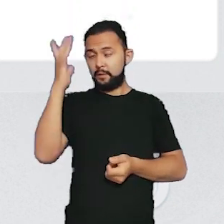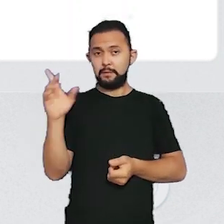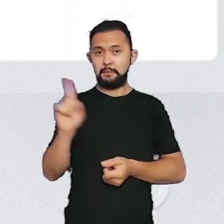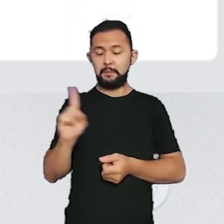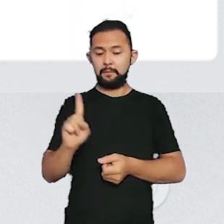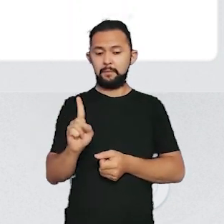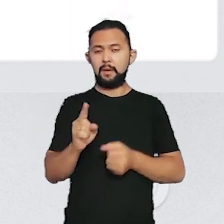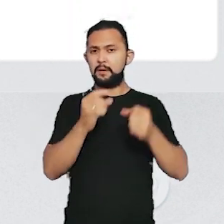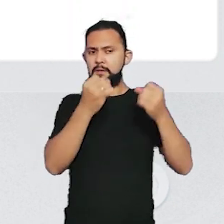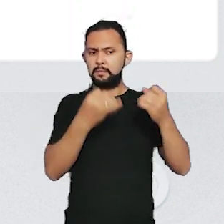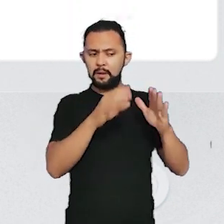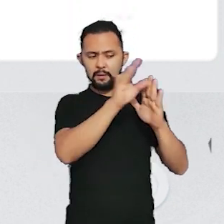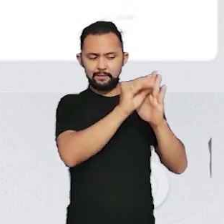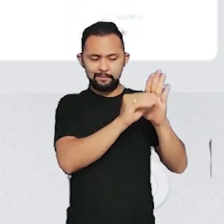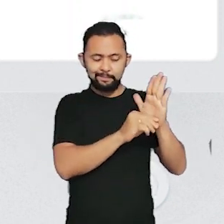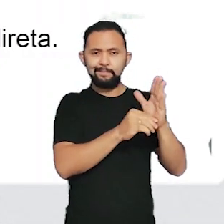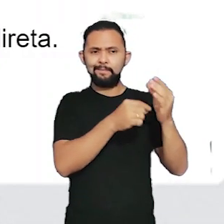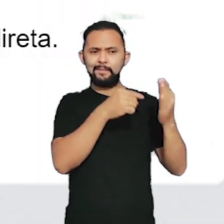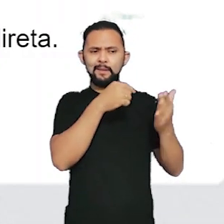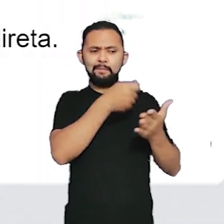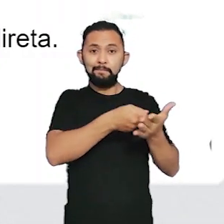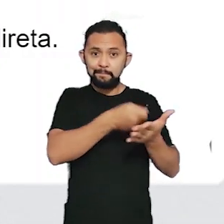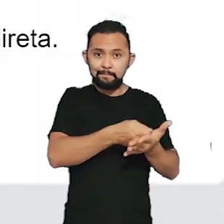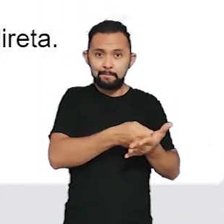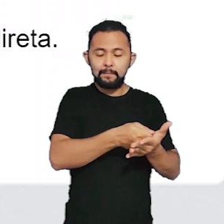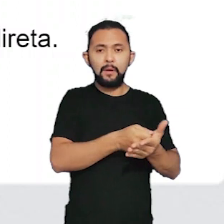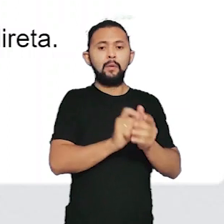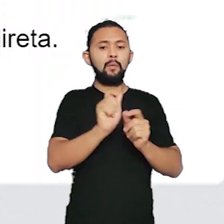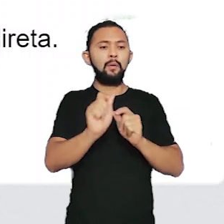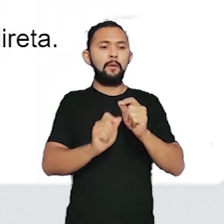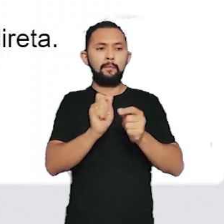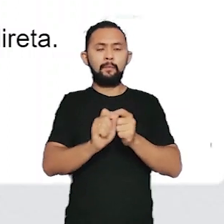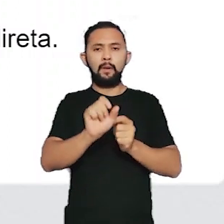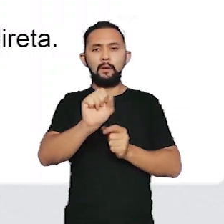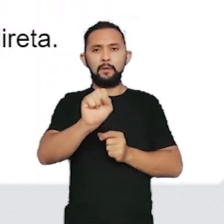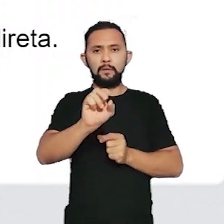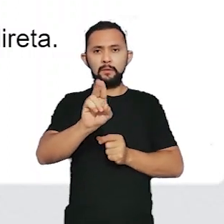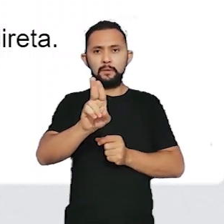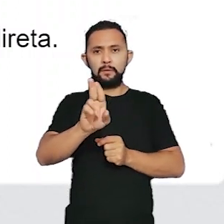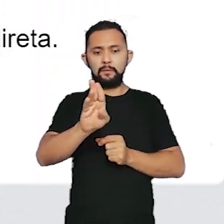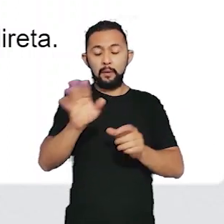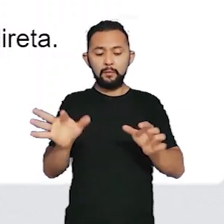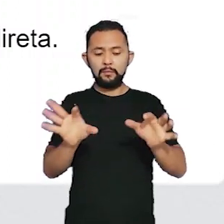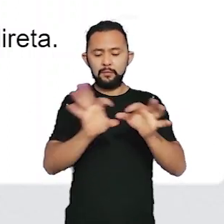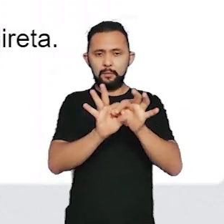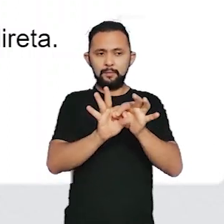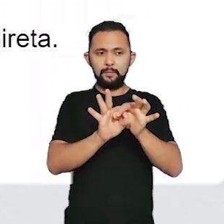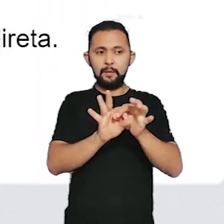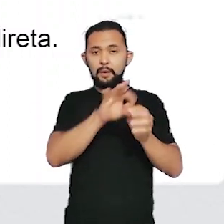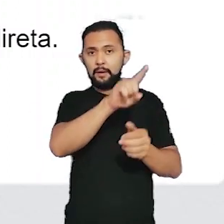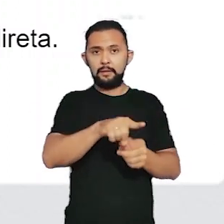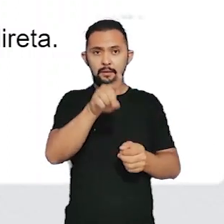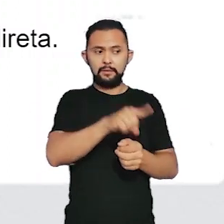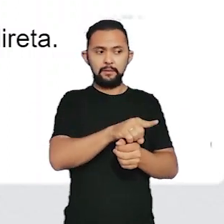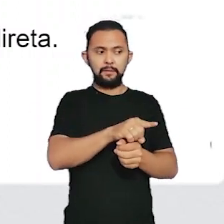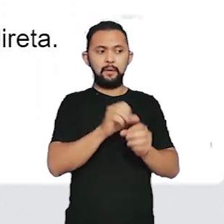do manual de instrução que nos autoimpomos. Está dizendo que ali é uma subordinada adjetiva restritiva. Não é fácil libertar-se